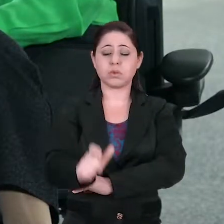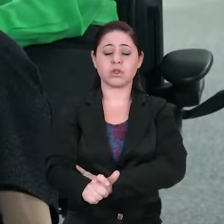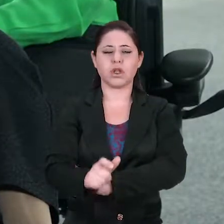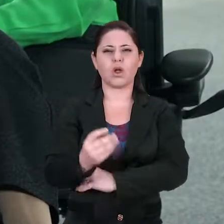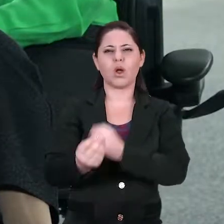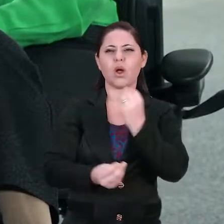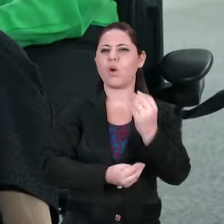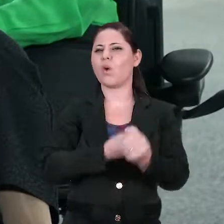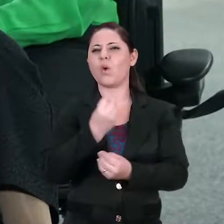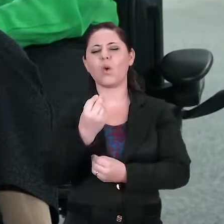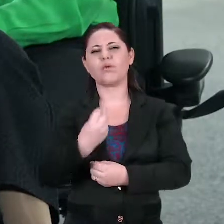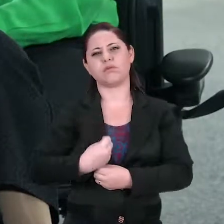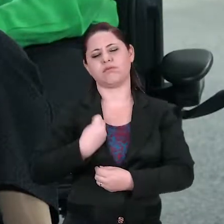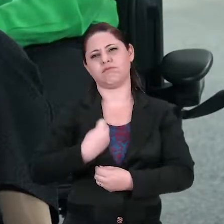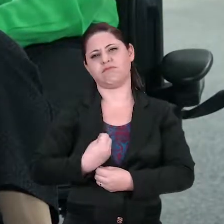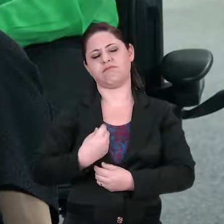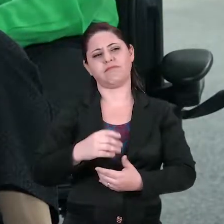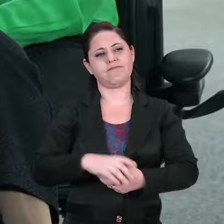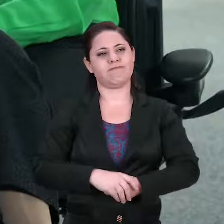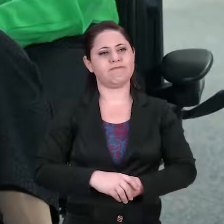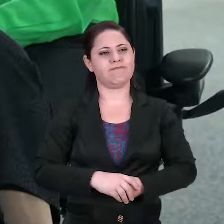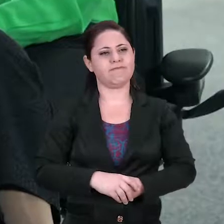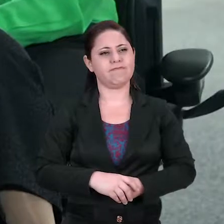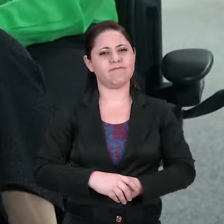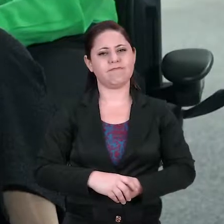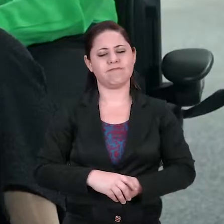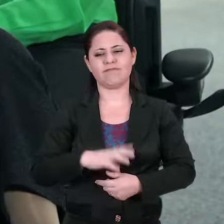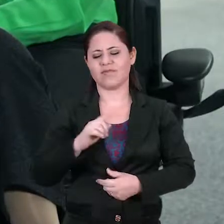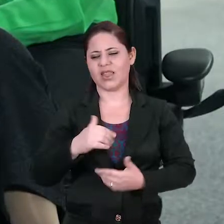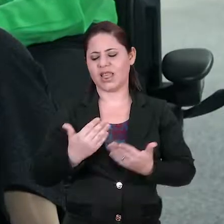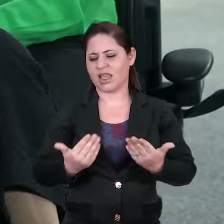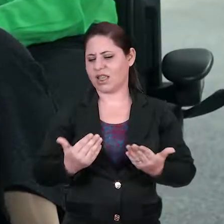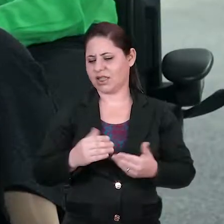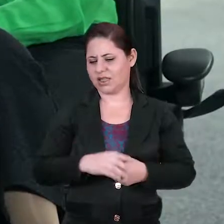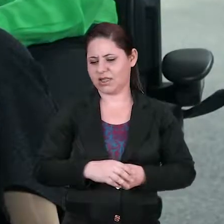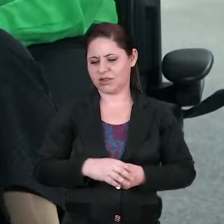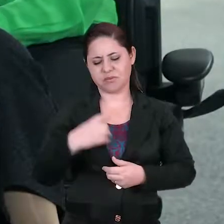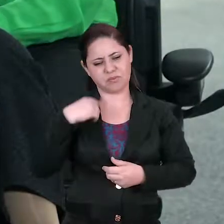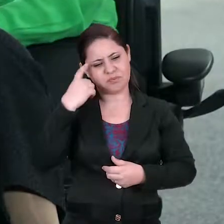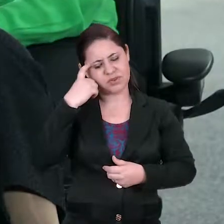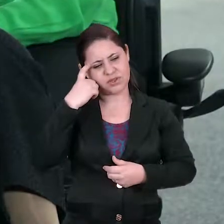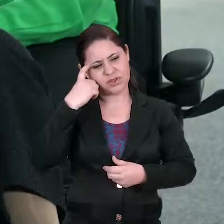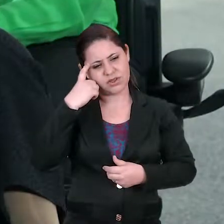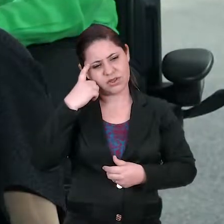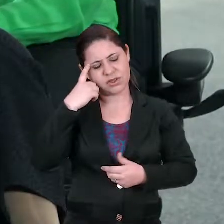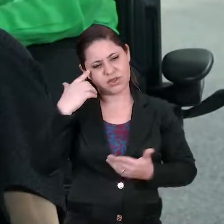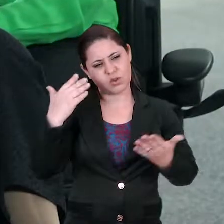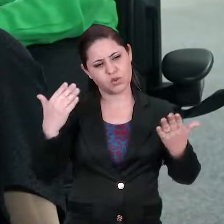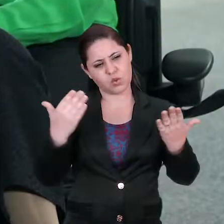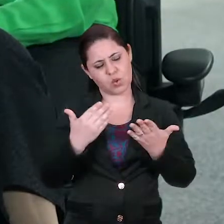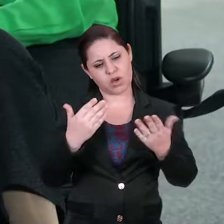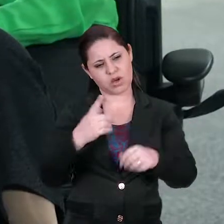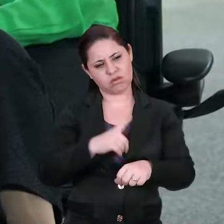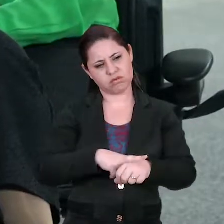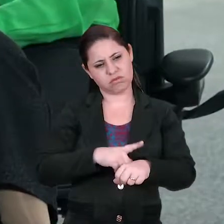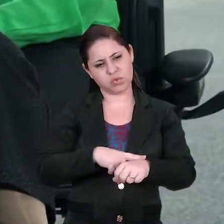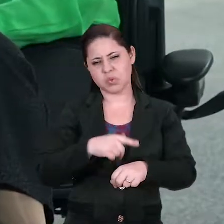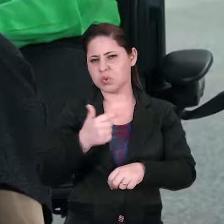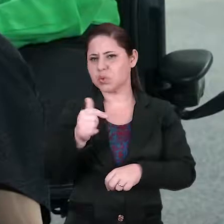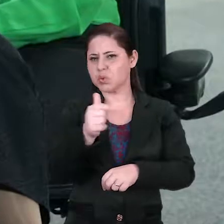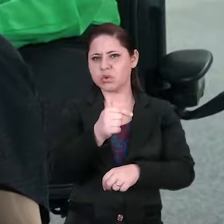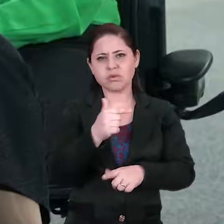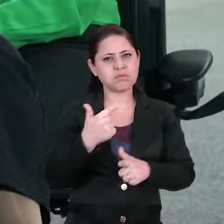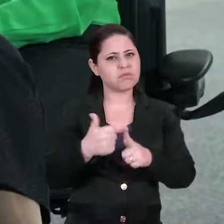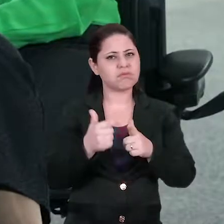de destaque, como é que você lidava com isso, Marisa? Exato, Ben-Hur, isso, pensando agora, nunca tive